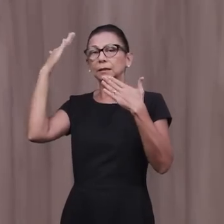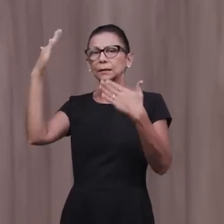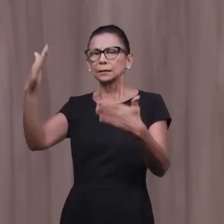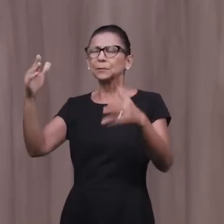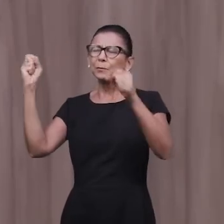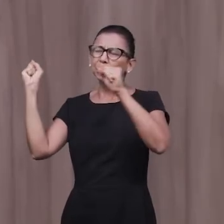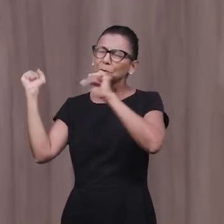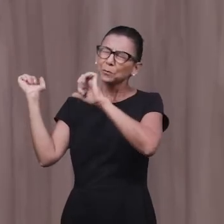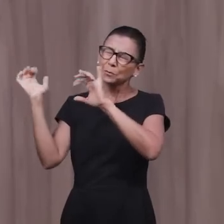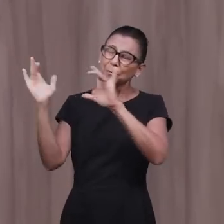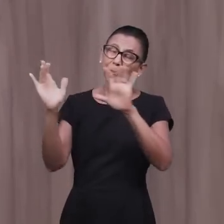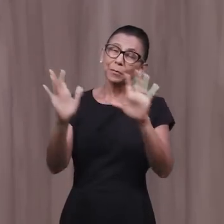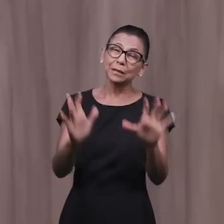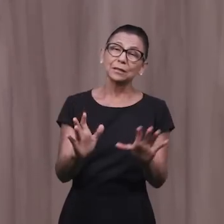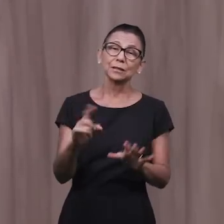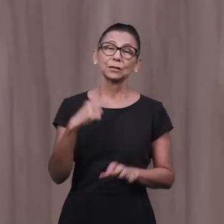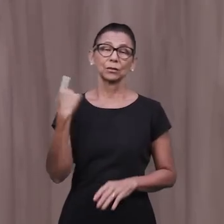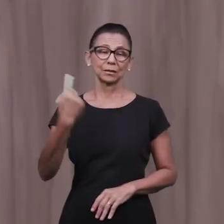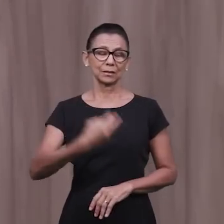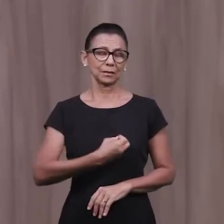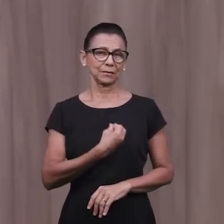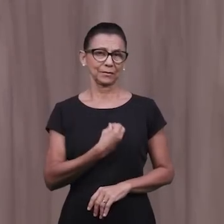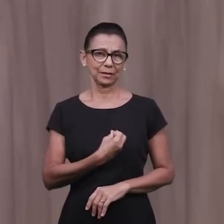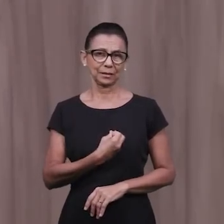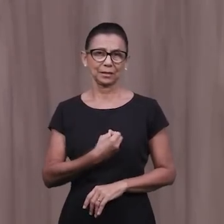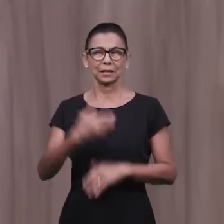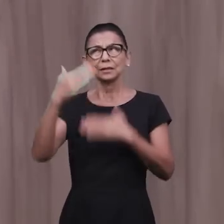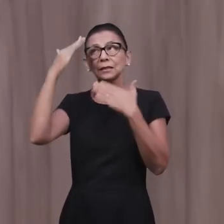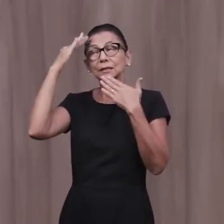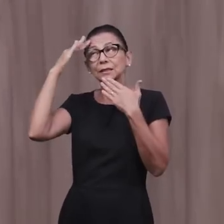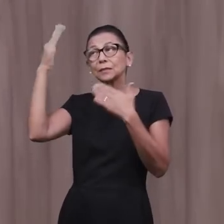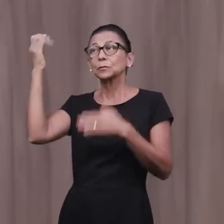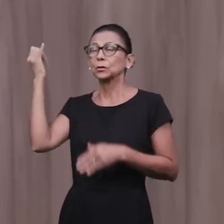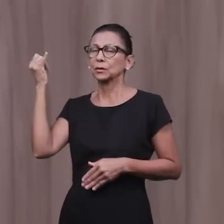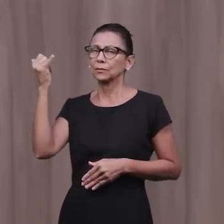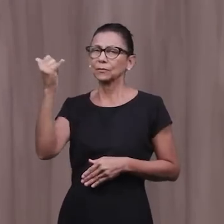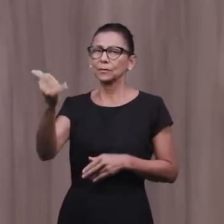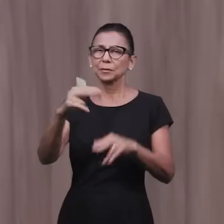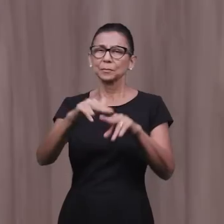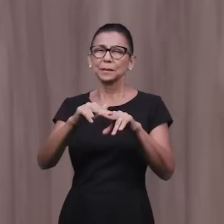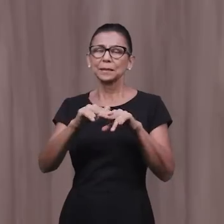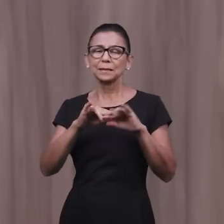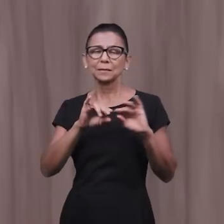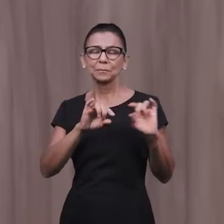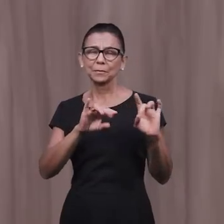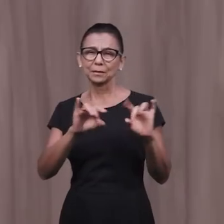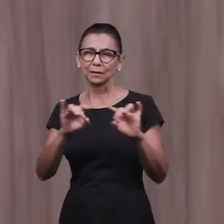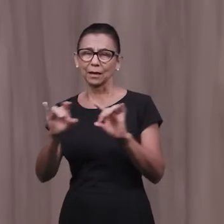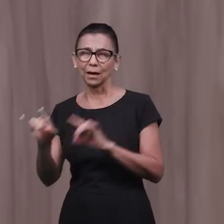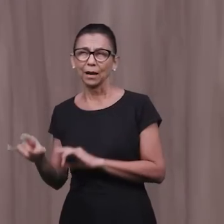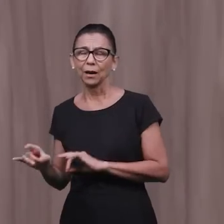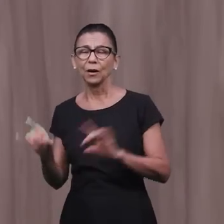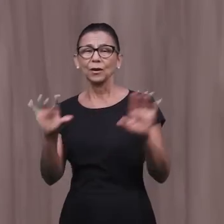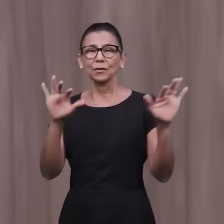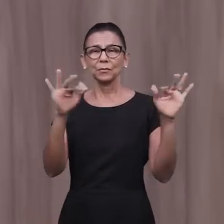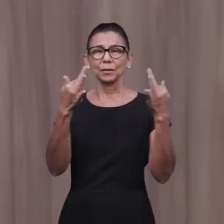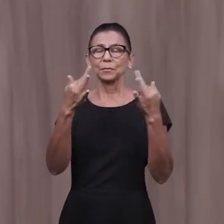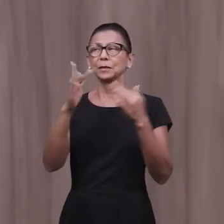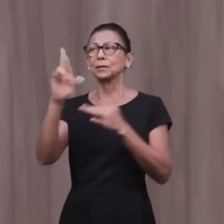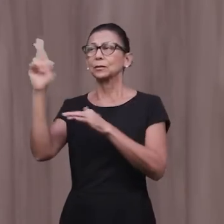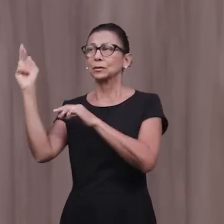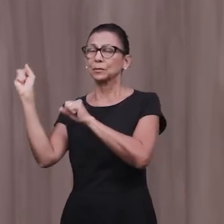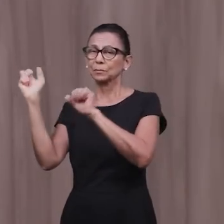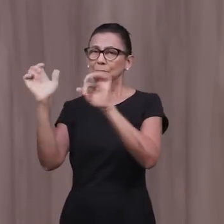te bendizemos, ó Deus, por tudo que o Senhor tem realizado na nossa vida. Te glorificamos, ó Deus, porque o Senhor tem falado maravilhosamente conosco,